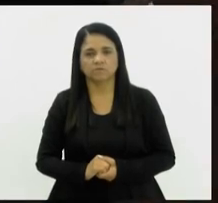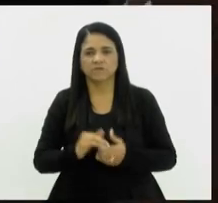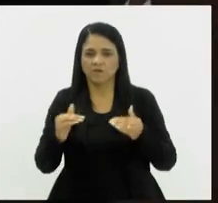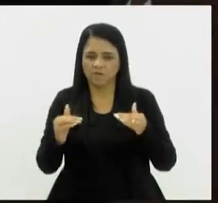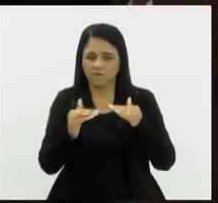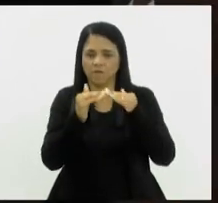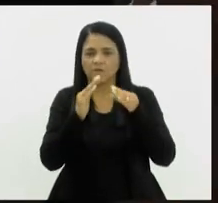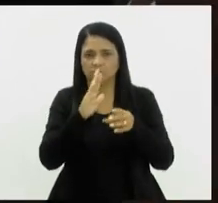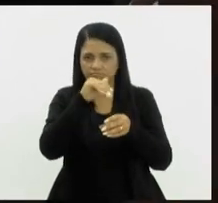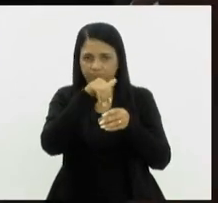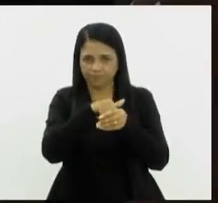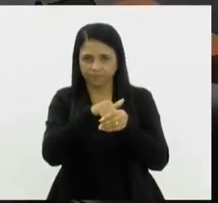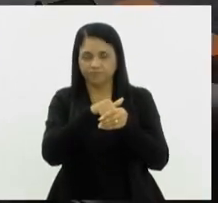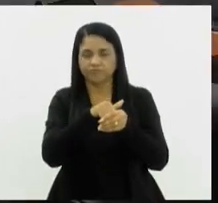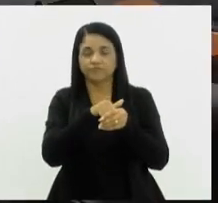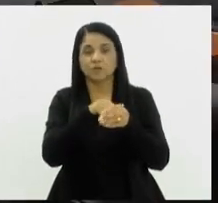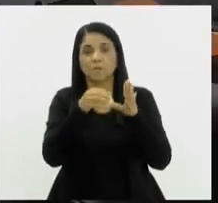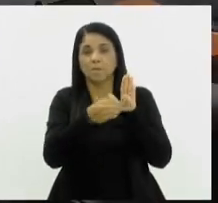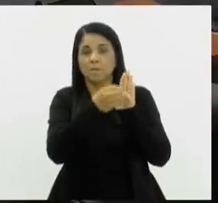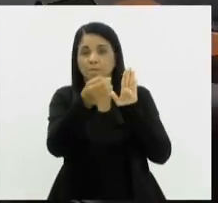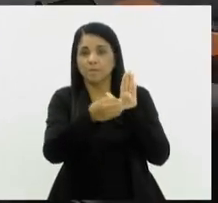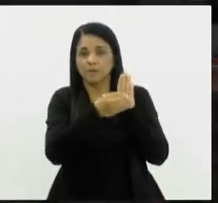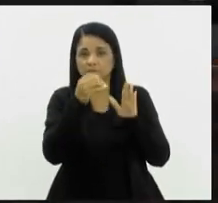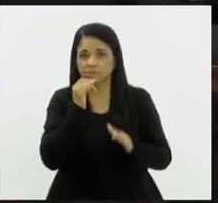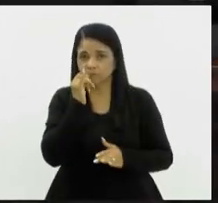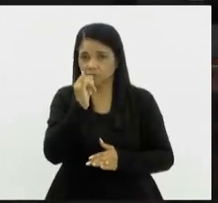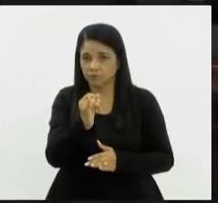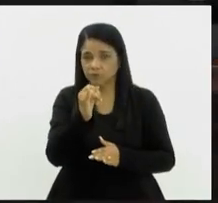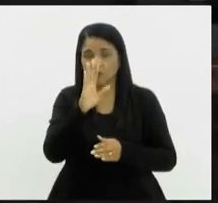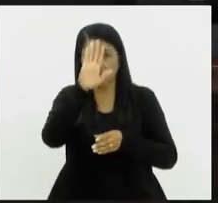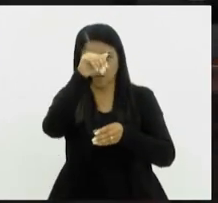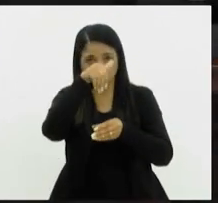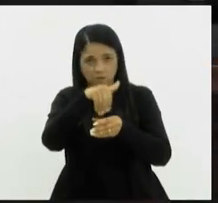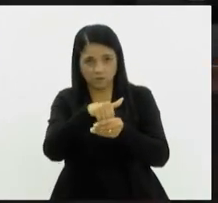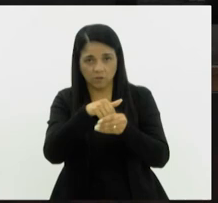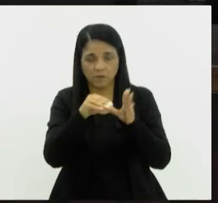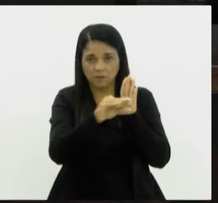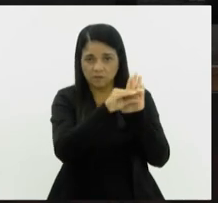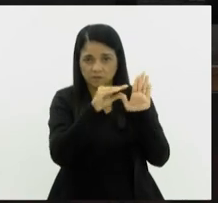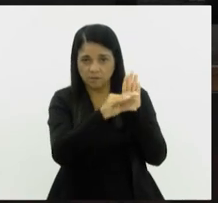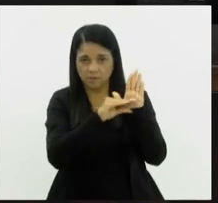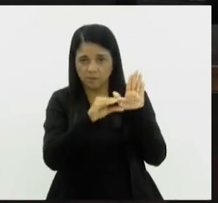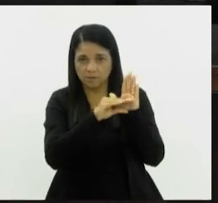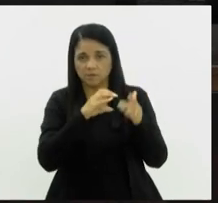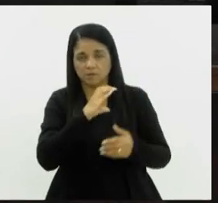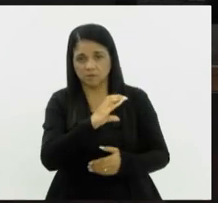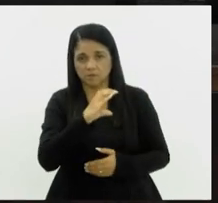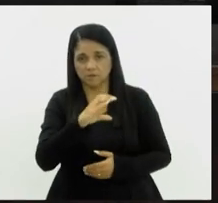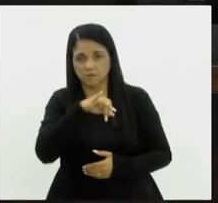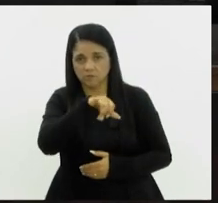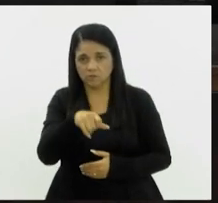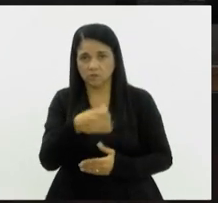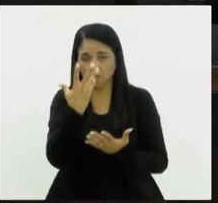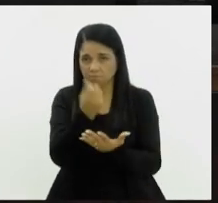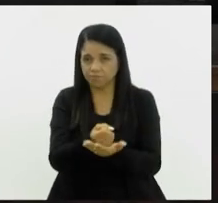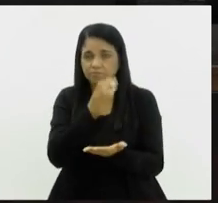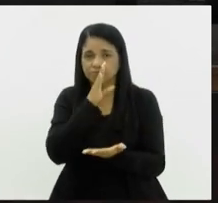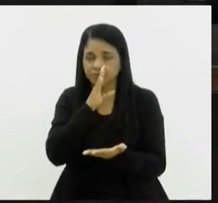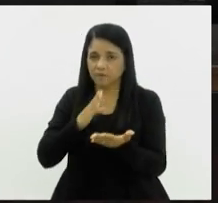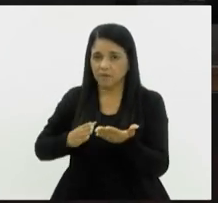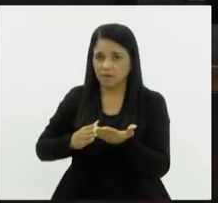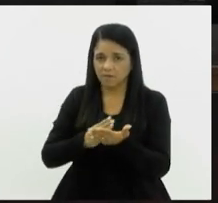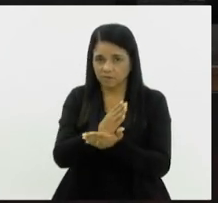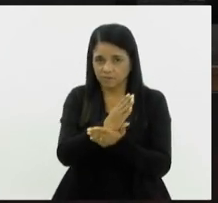Favorável, presidente. Com os pareceres emitidos em votação, as emendas da Comissão de Constituição e Justiça. Senhores que aprovam, permaneçam como